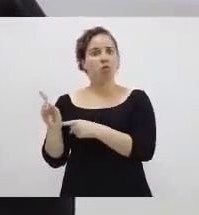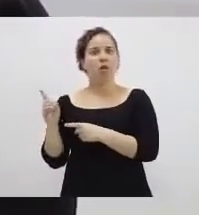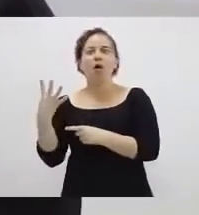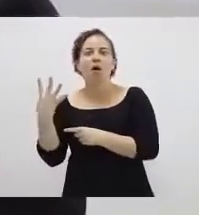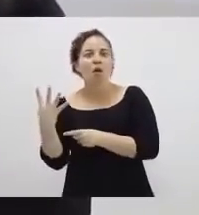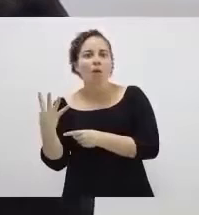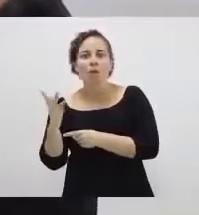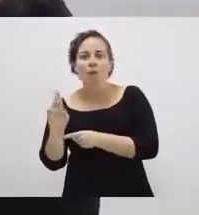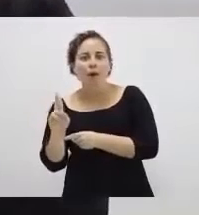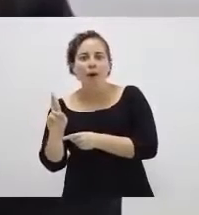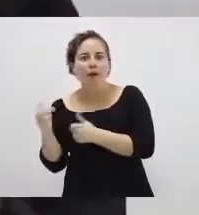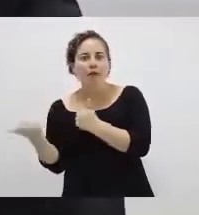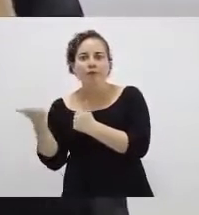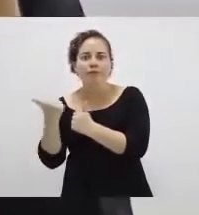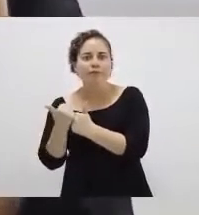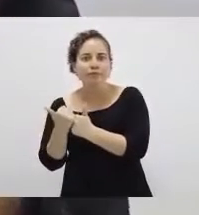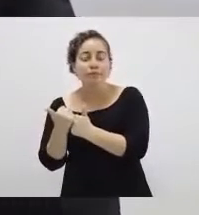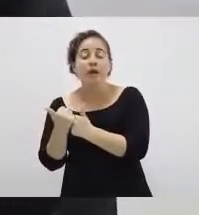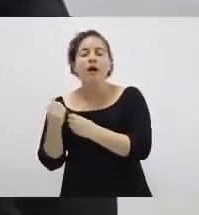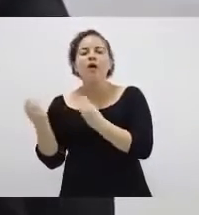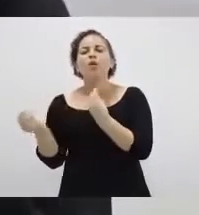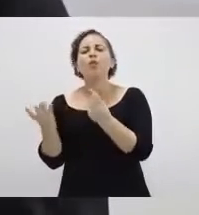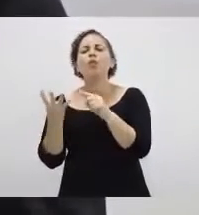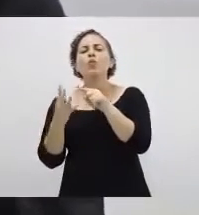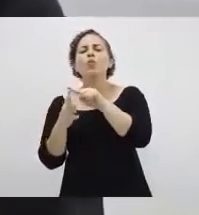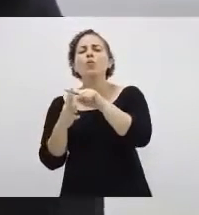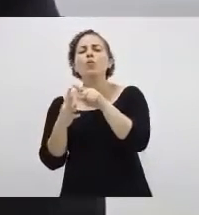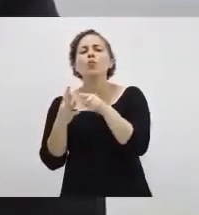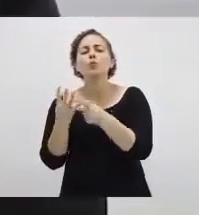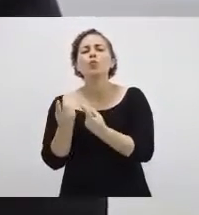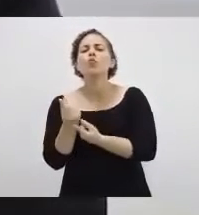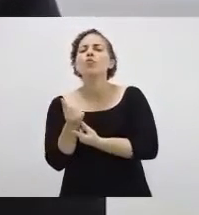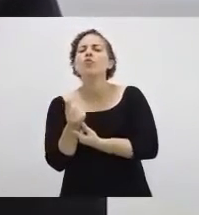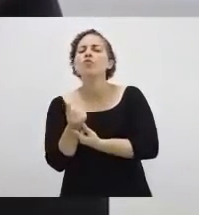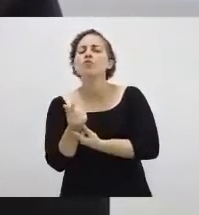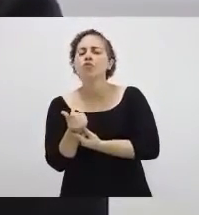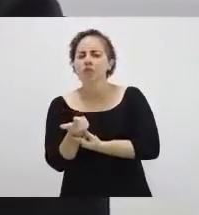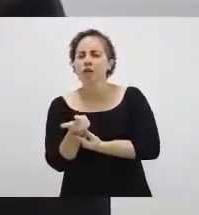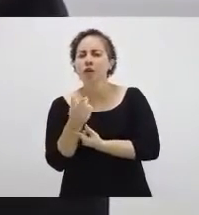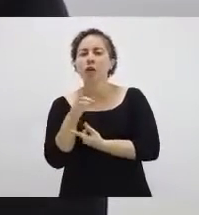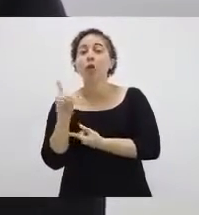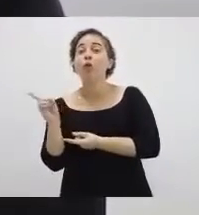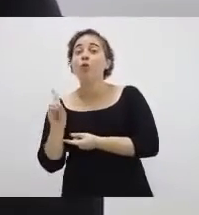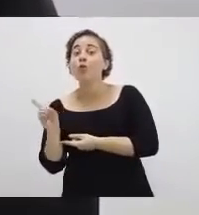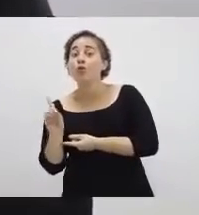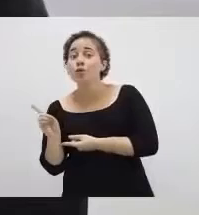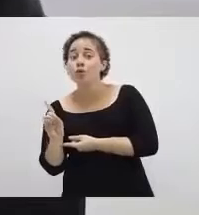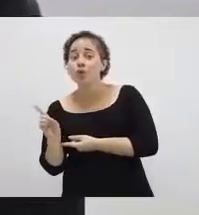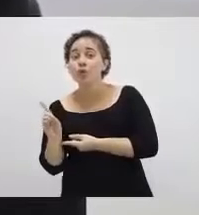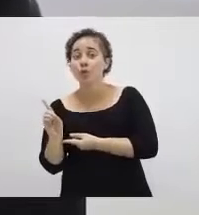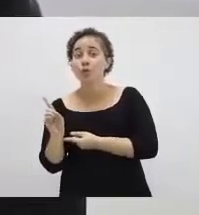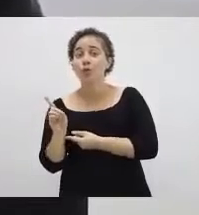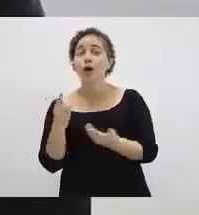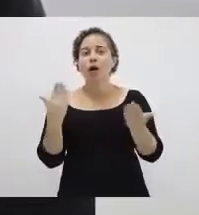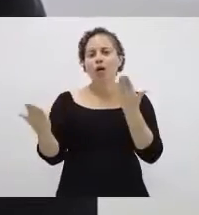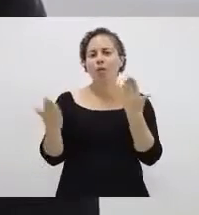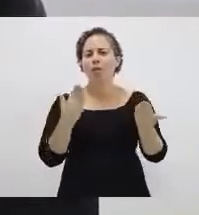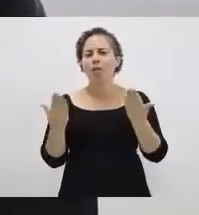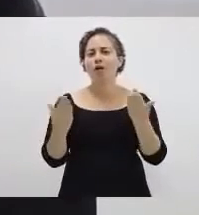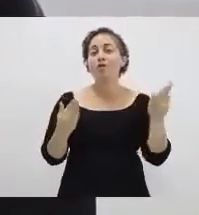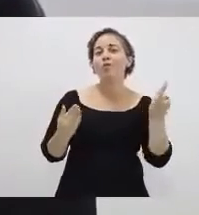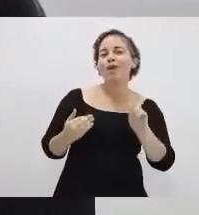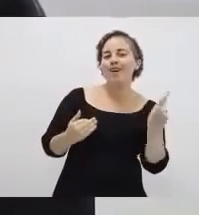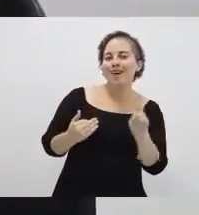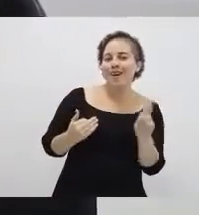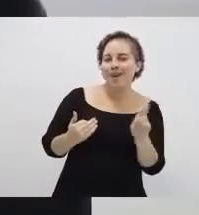por exemplo, eu estou dizendo qual é o preço do dólar em termos da moeda local.